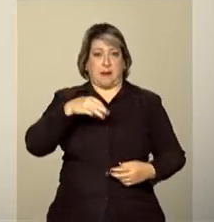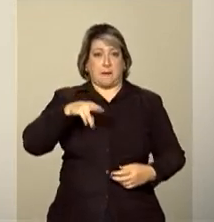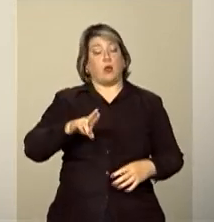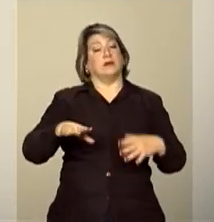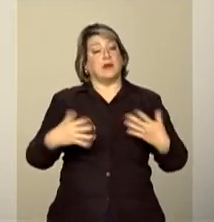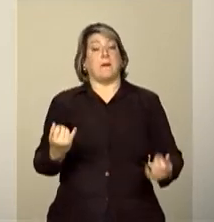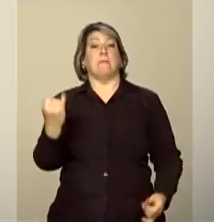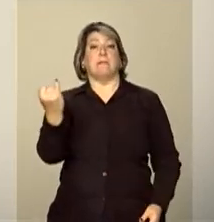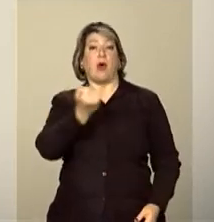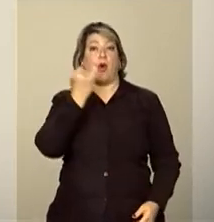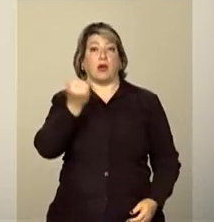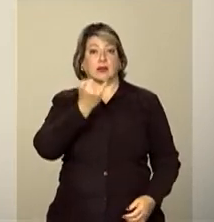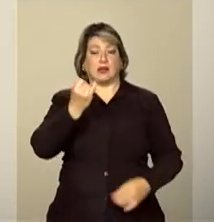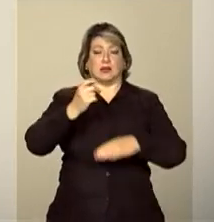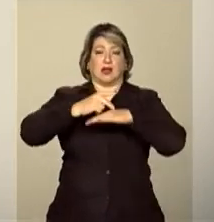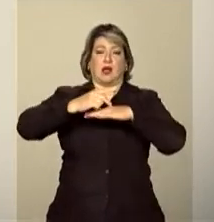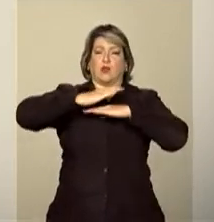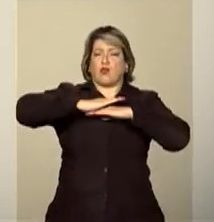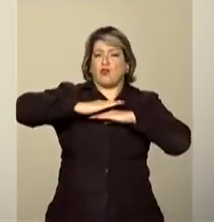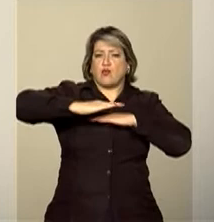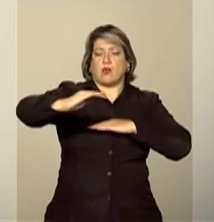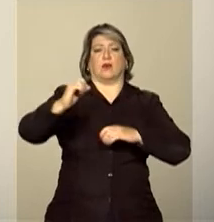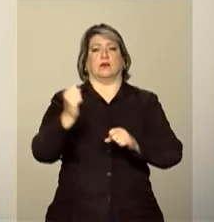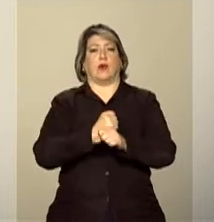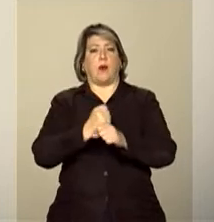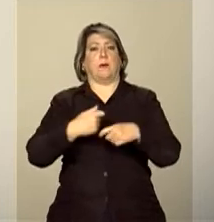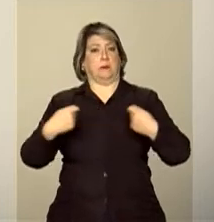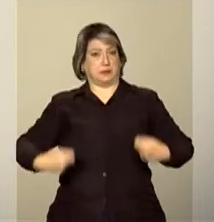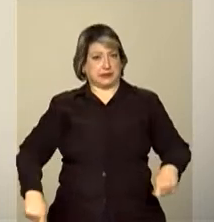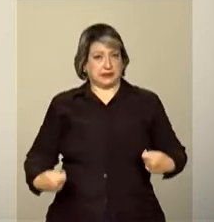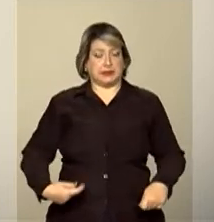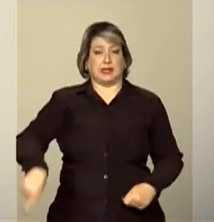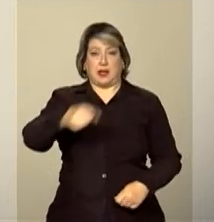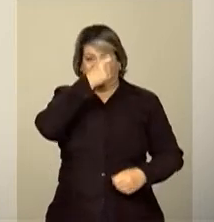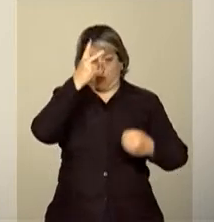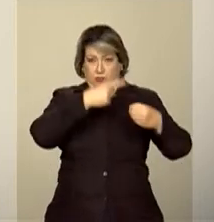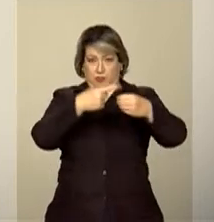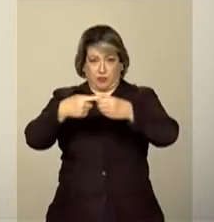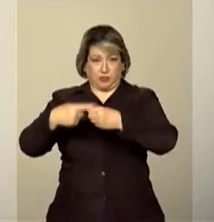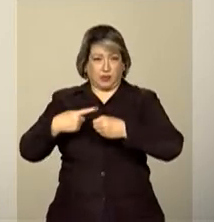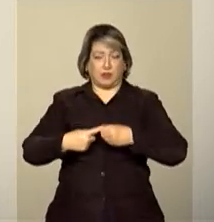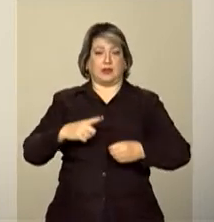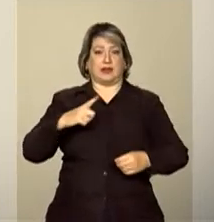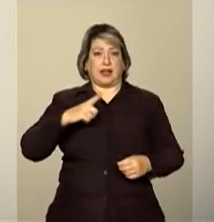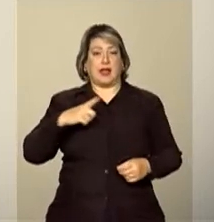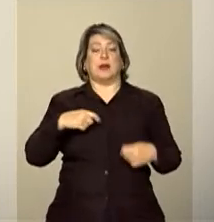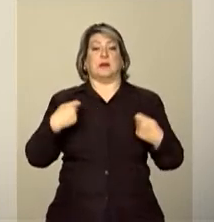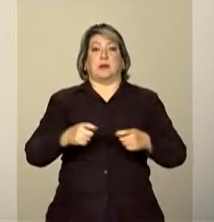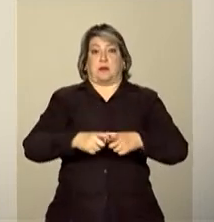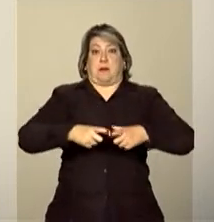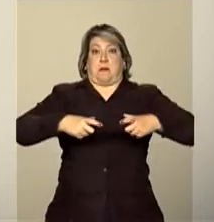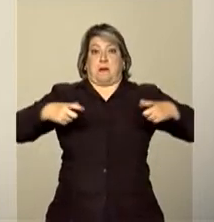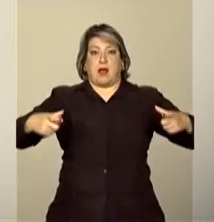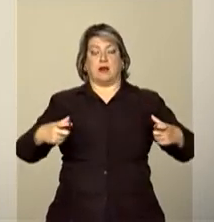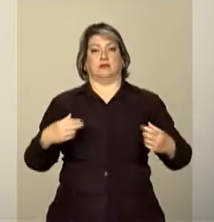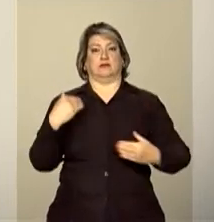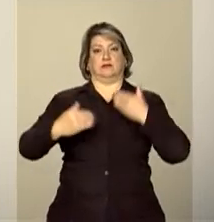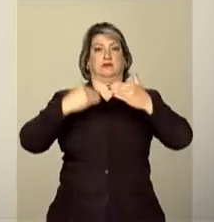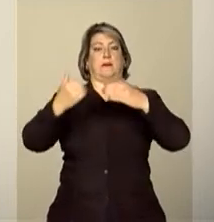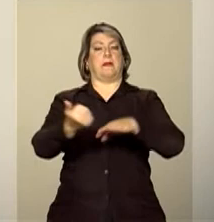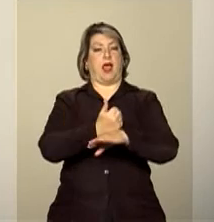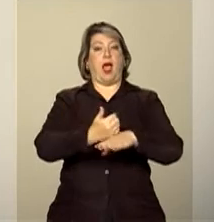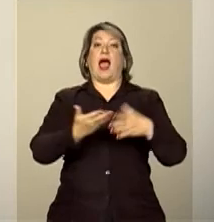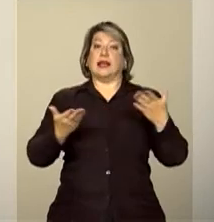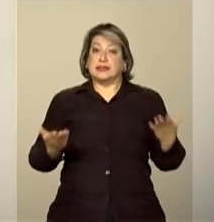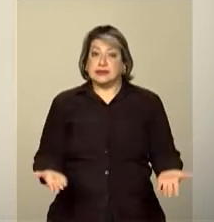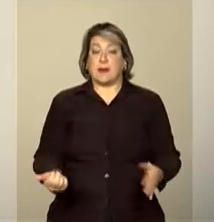importante dar condições para que esses municípios do interior do nosso país cresçam E se desenvolvam assim